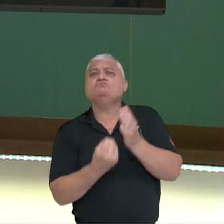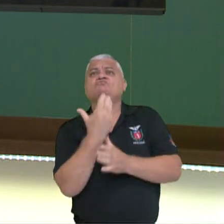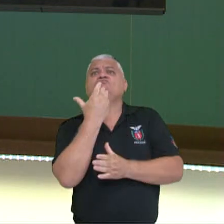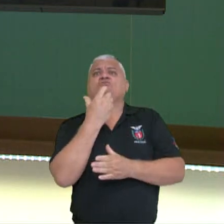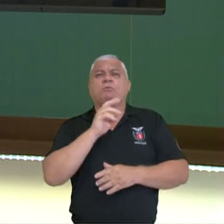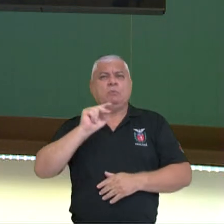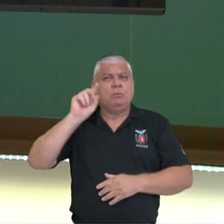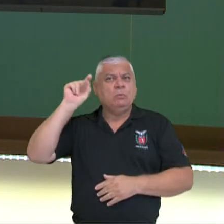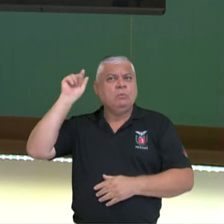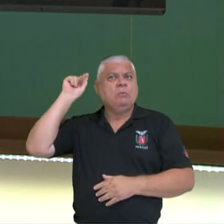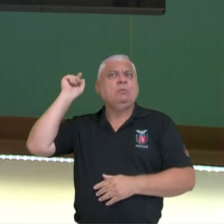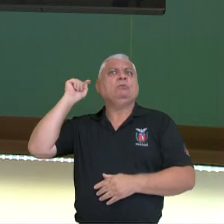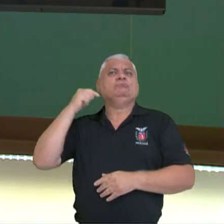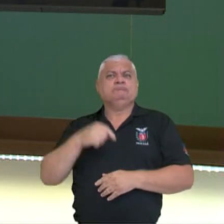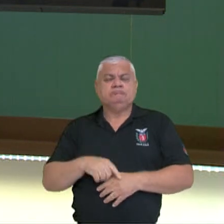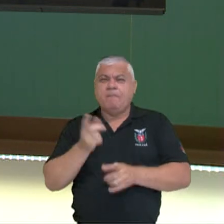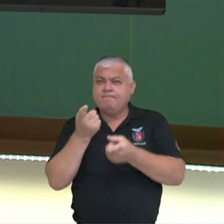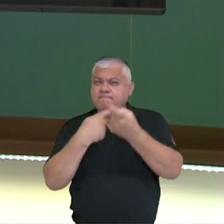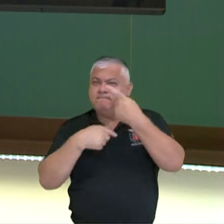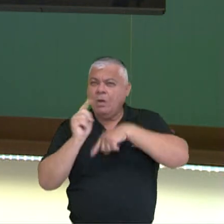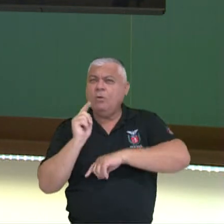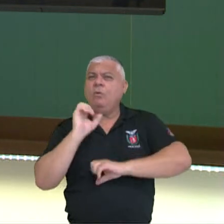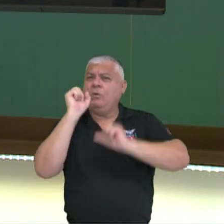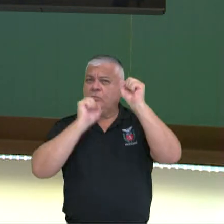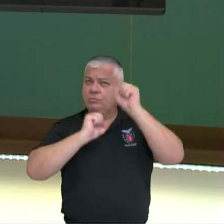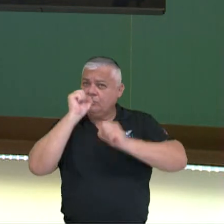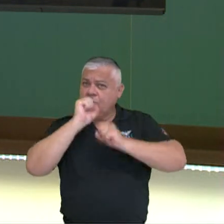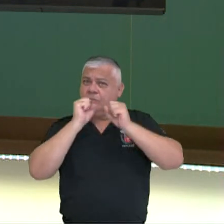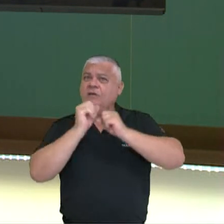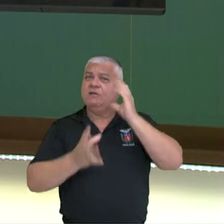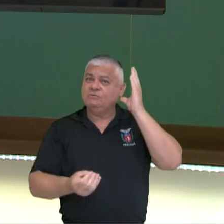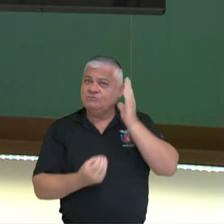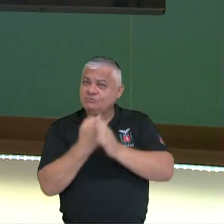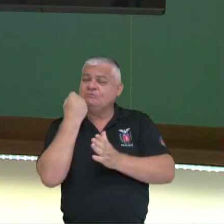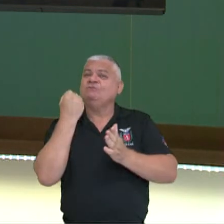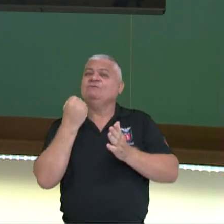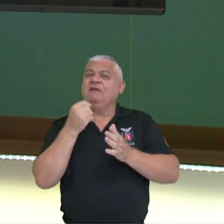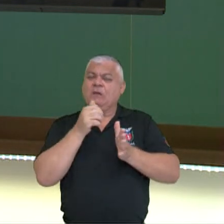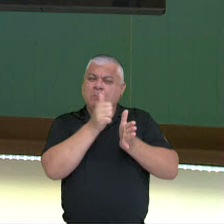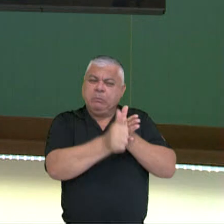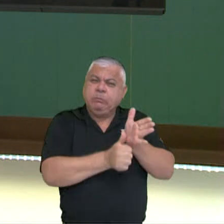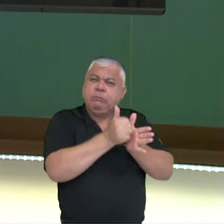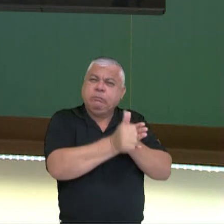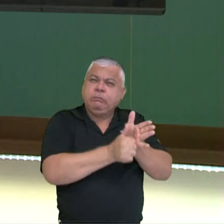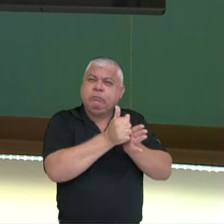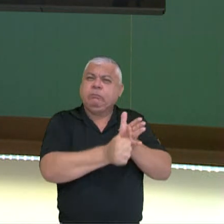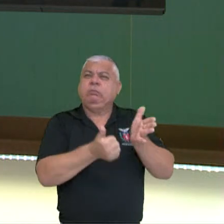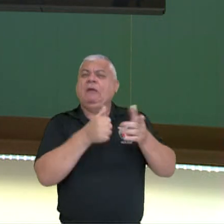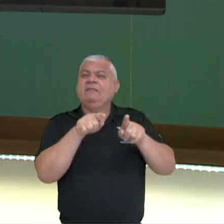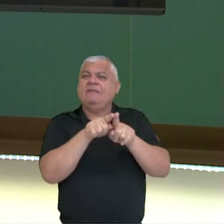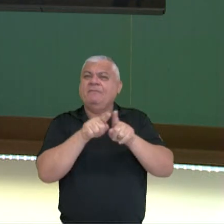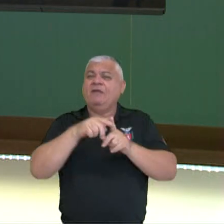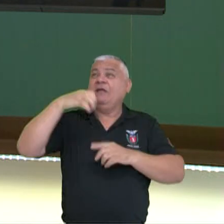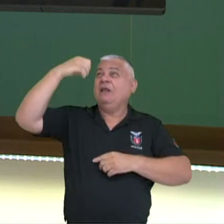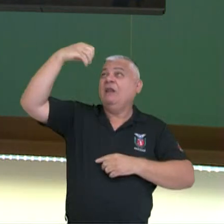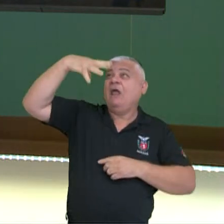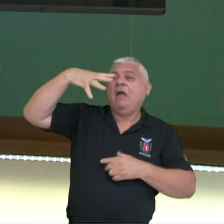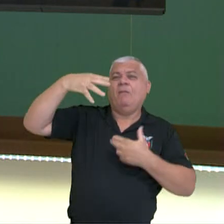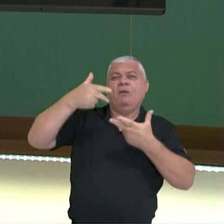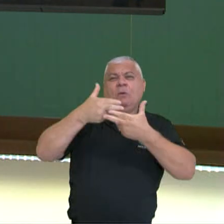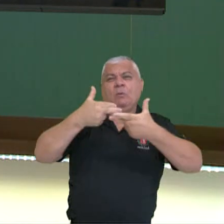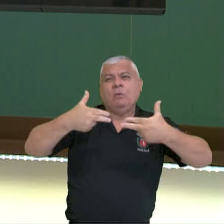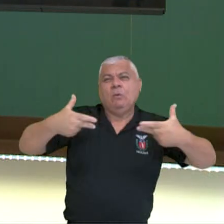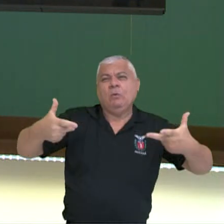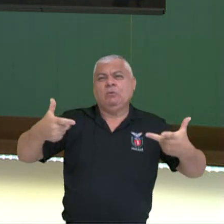da segundo boom, né, da Revolução Industrial. Então, a gente tem o surgimento de locomotiva, a invenção da lâmpada,